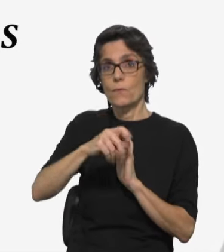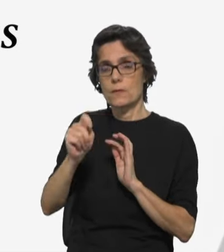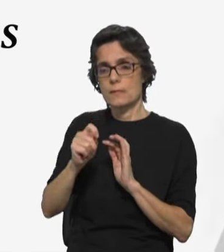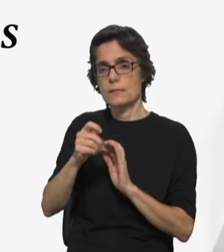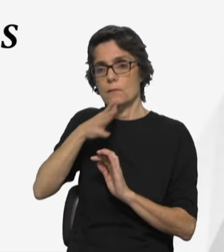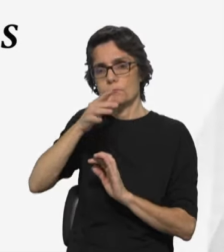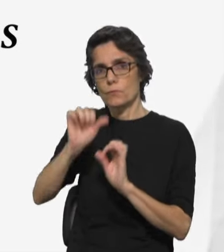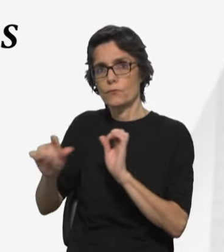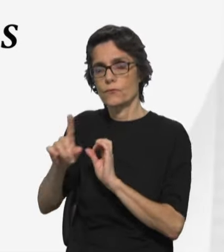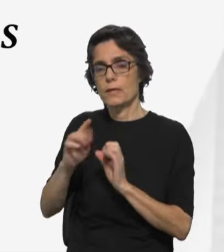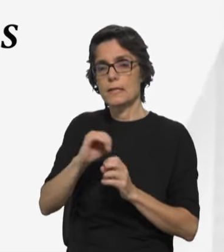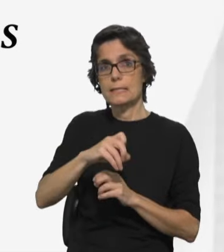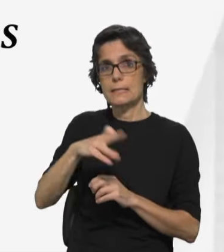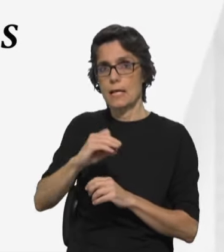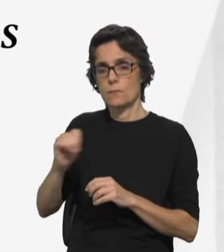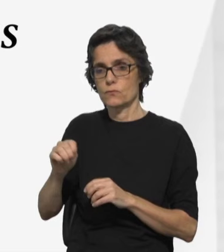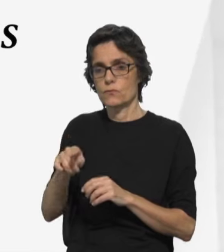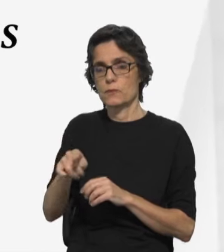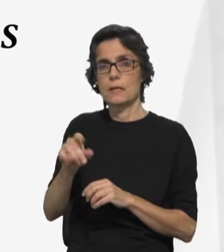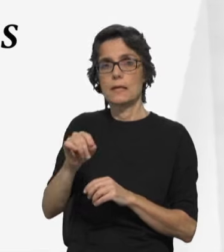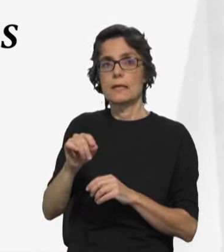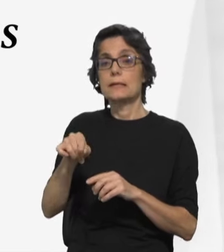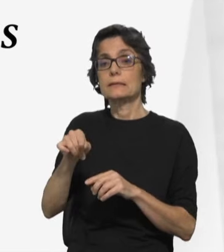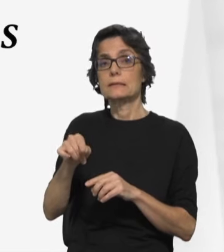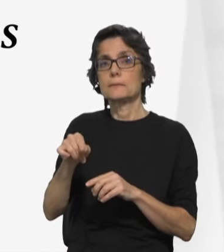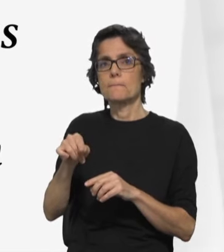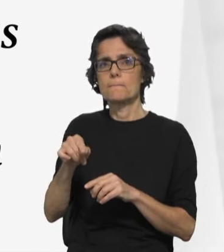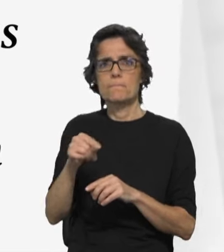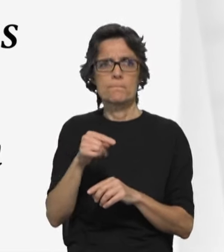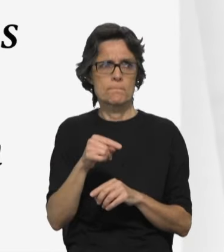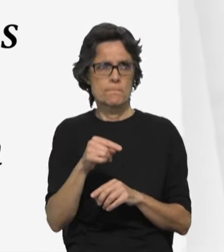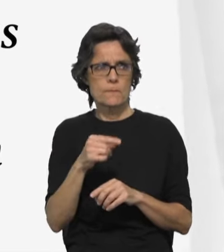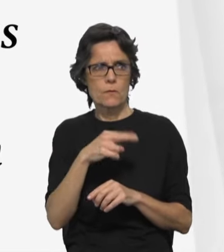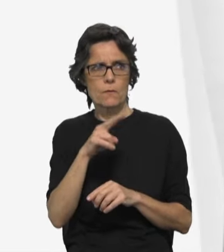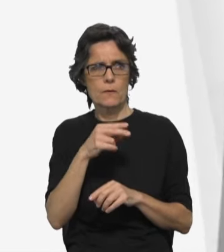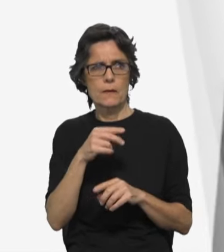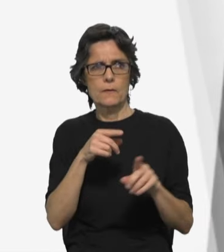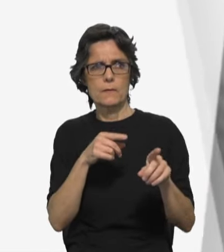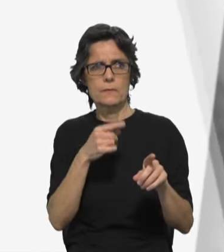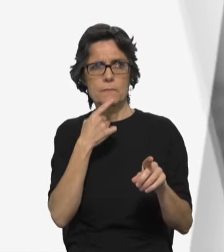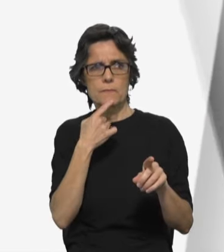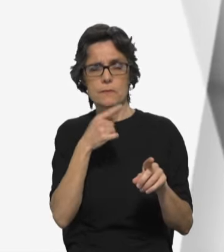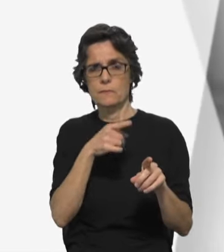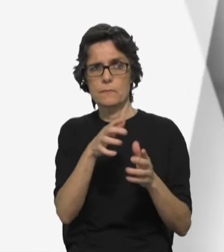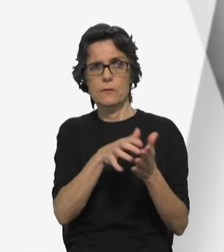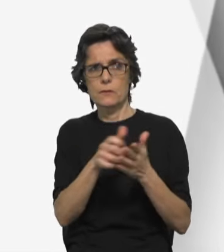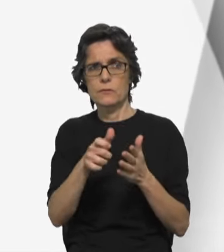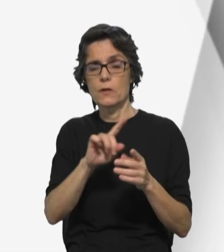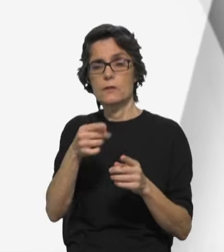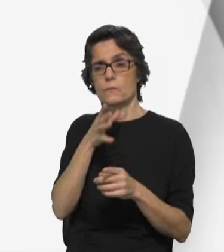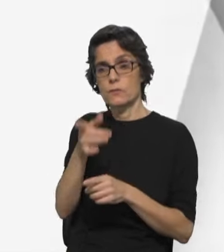profetas e nos Salmos." Abriu-lhes então o entendimento para compreenderem as Escrituras e